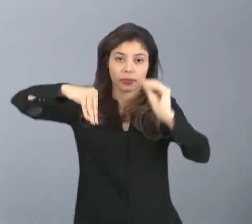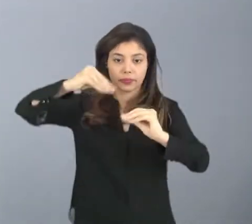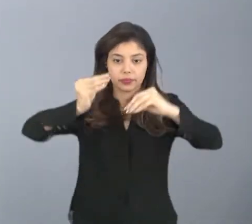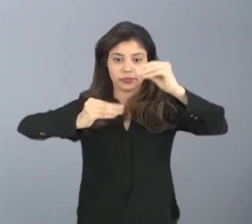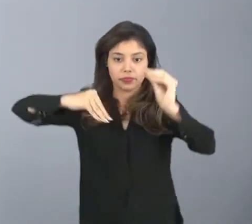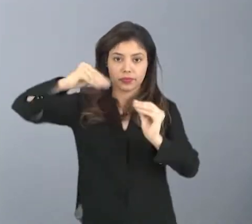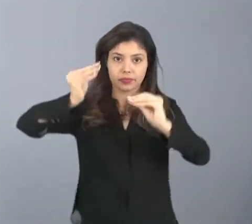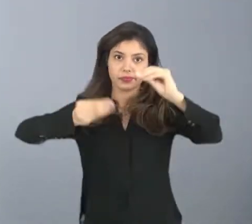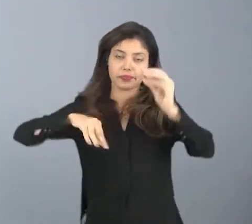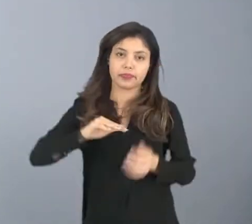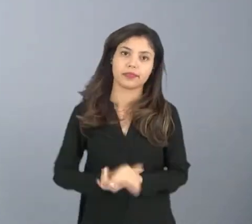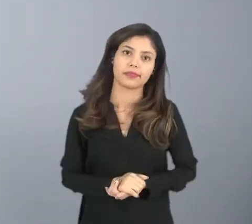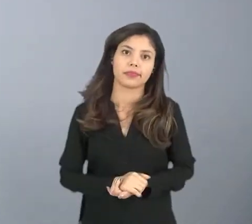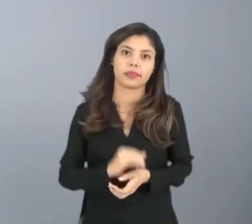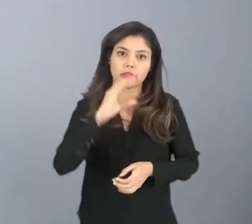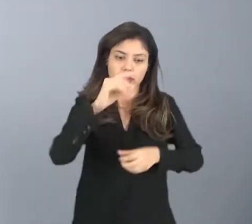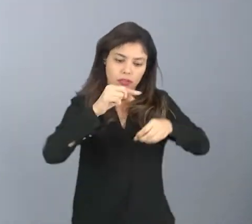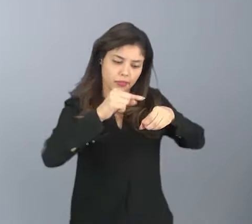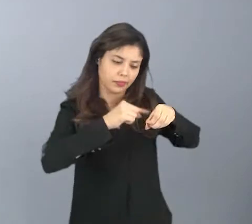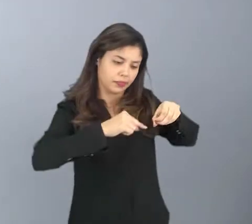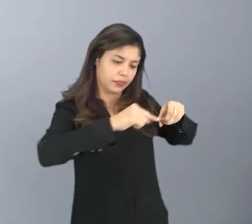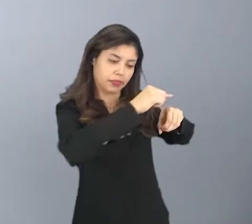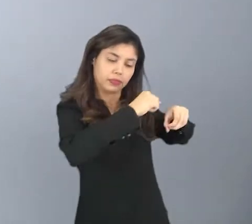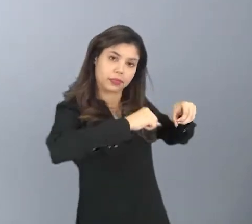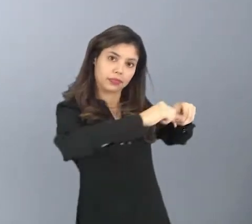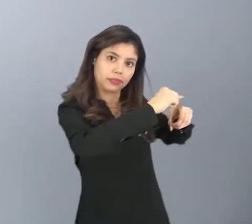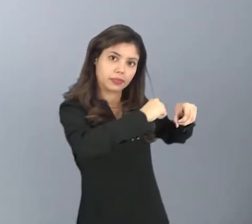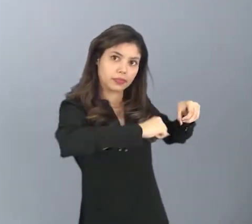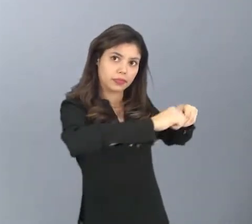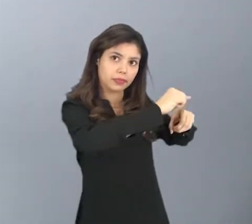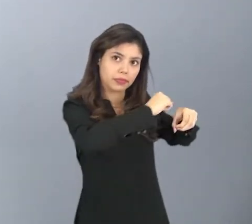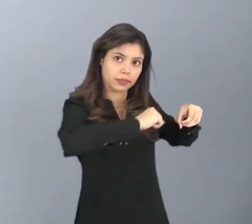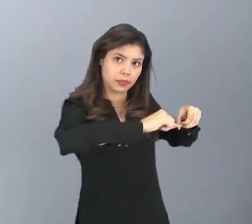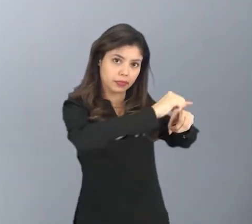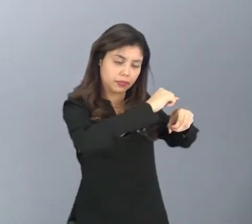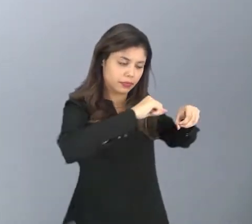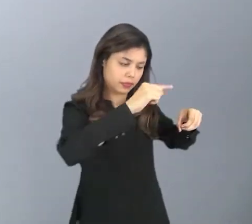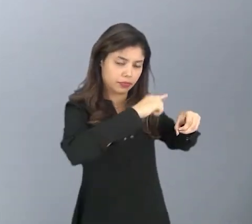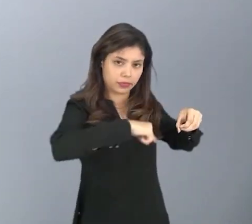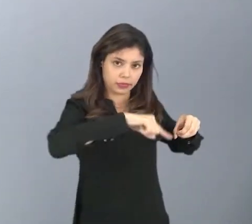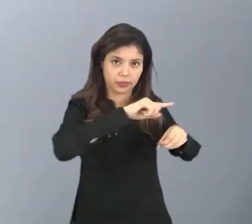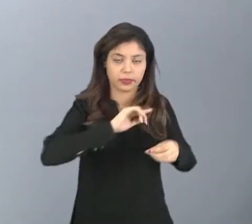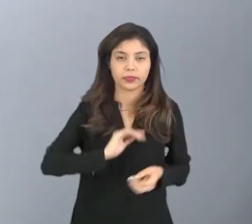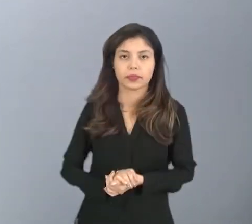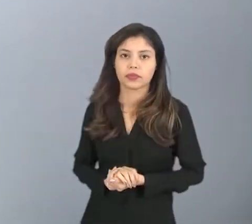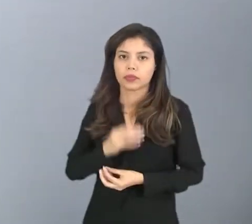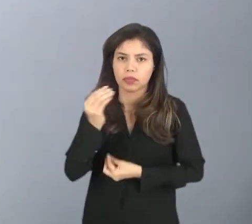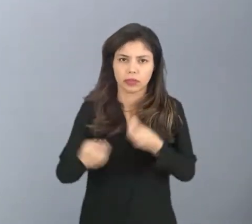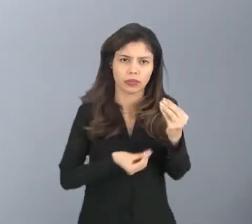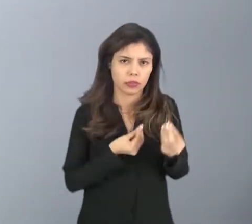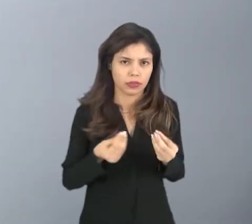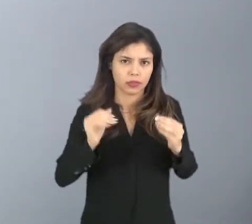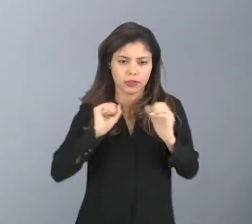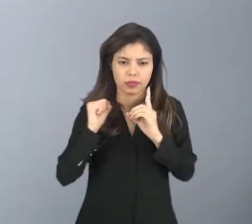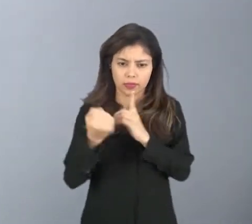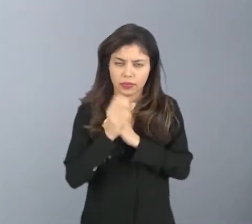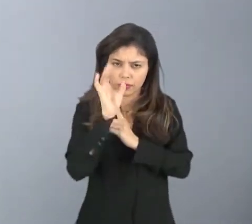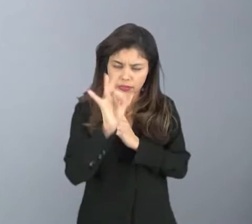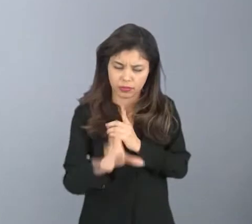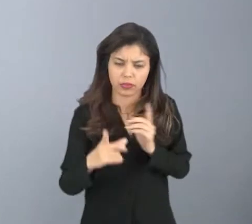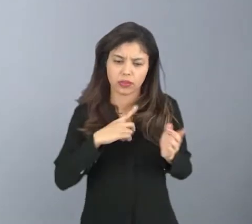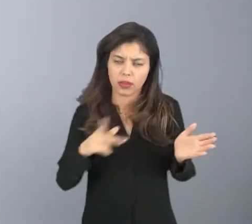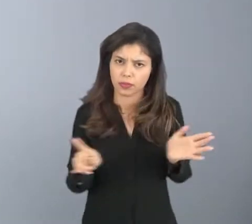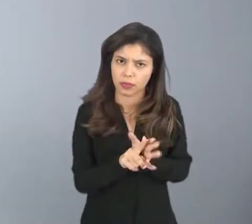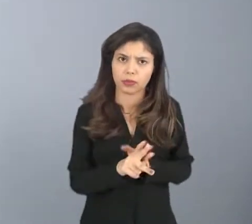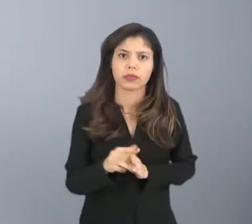quem sai. Temos o citoplasma, que é onde vão ficar todas as atividades que precisam ser desempenhadas, como se fosse uma sociedade, cada uma tem